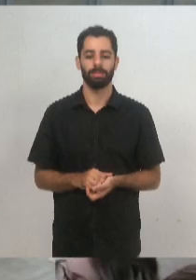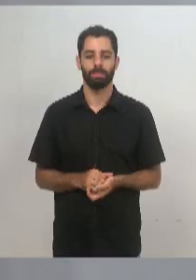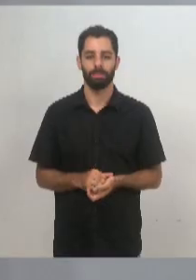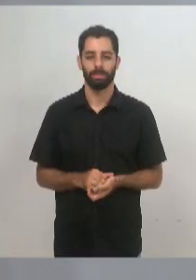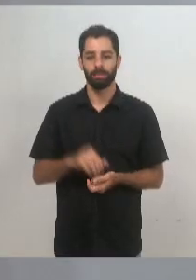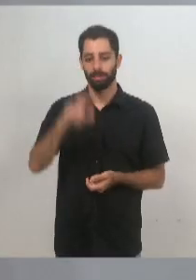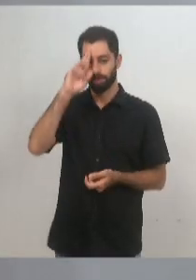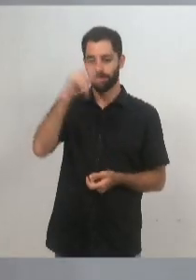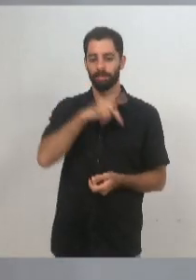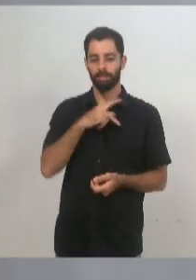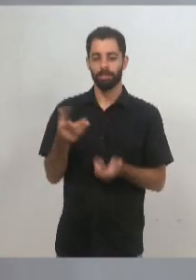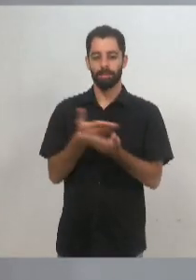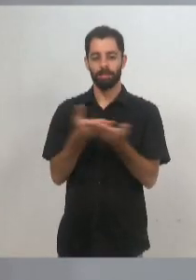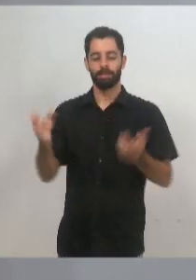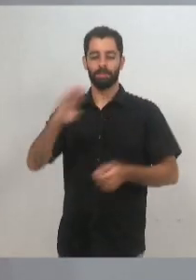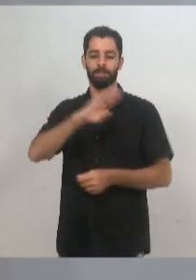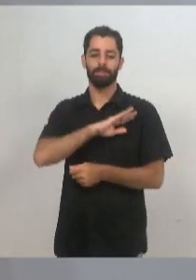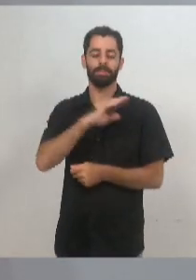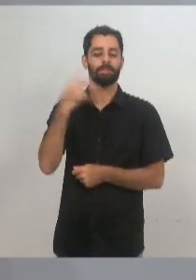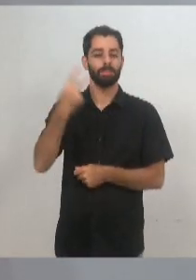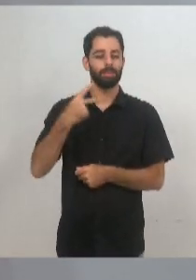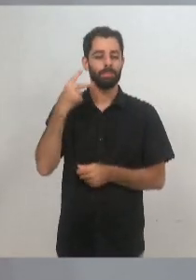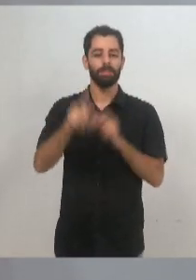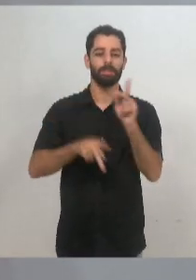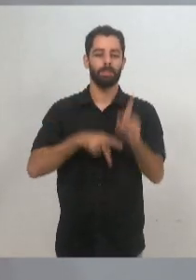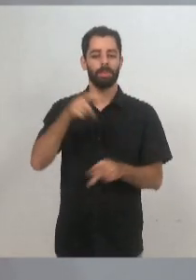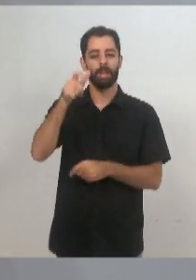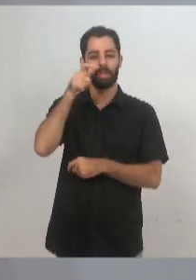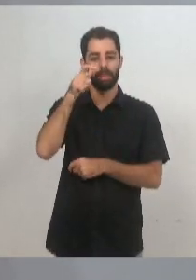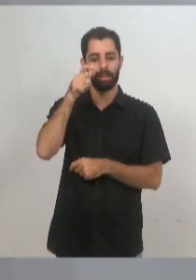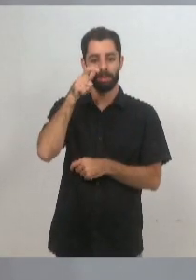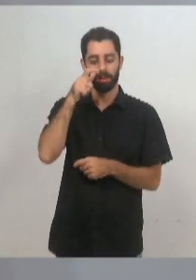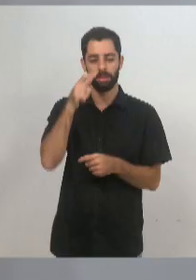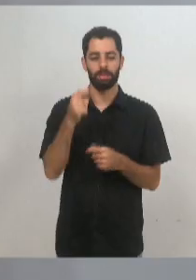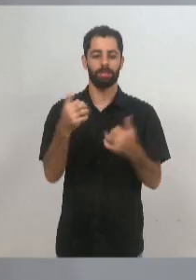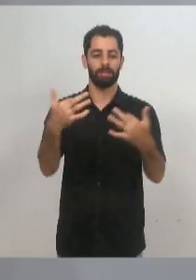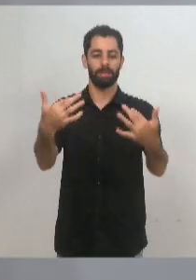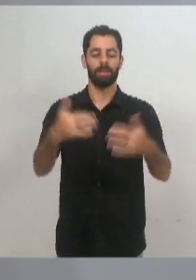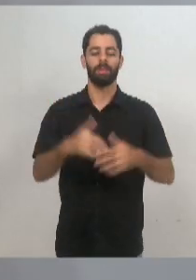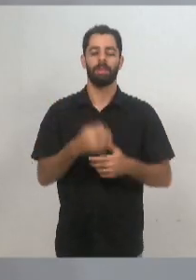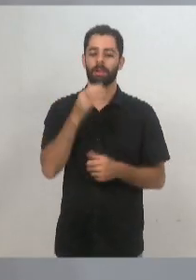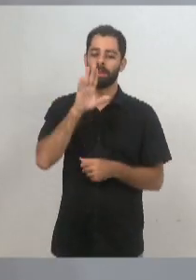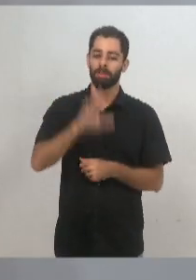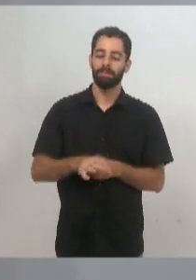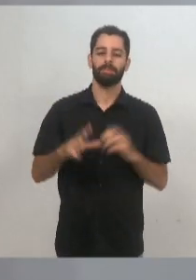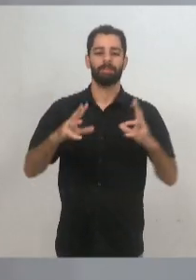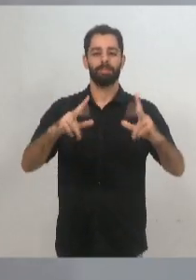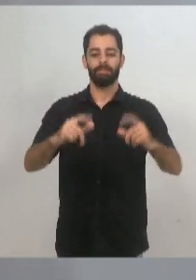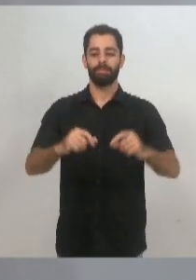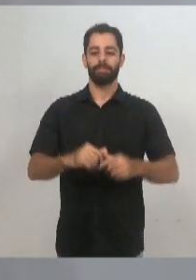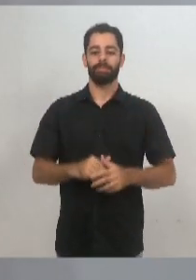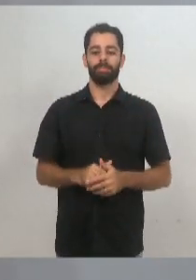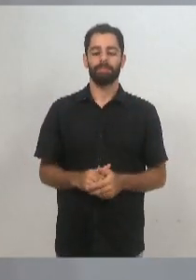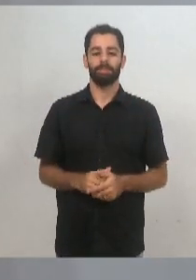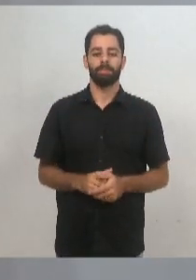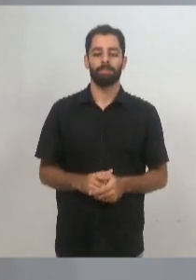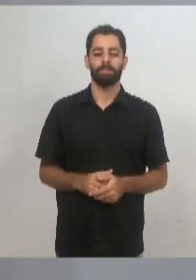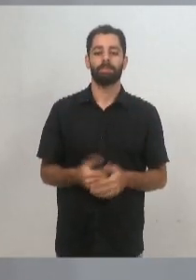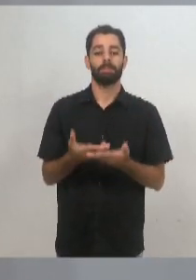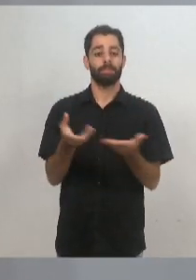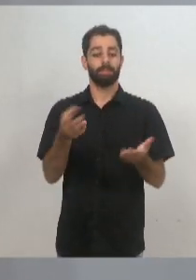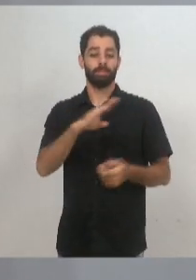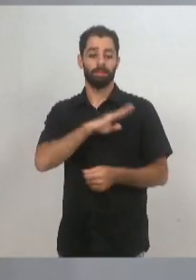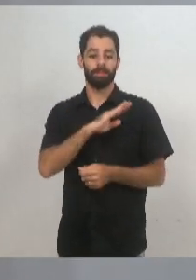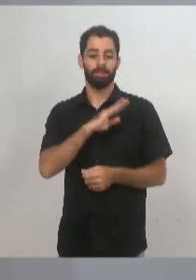Senhor presidente, colegas vereadores, população que nos acompanha, uma boa tarde. Colegas, existe